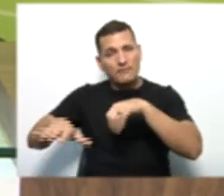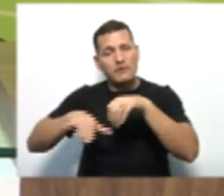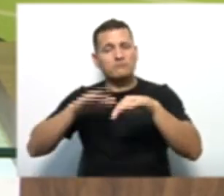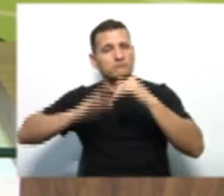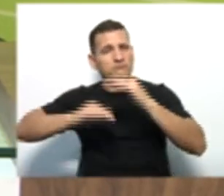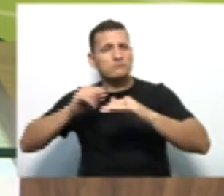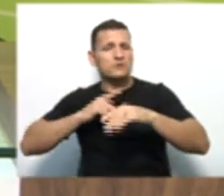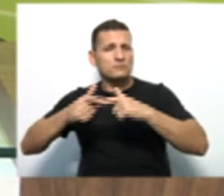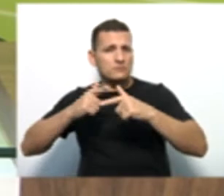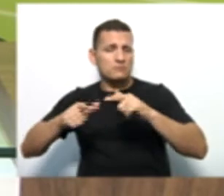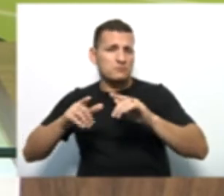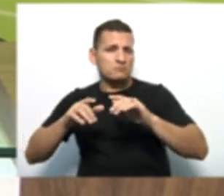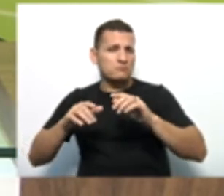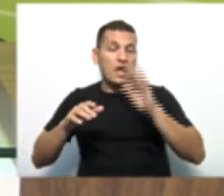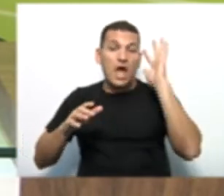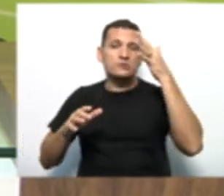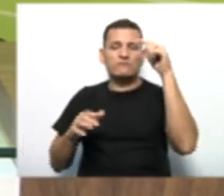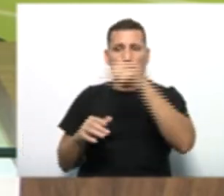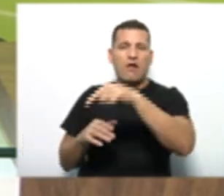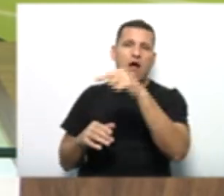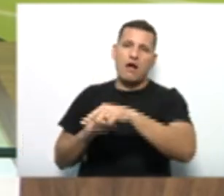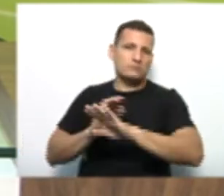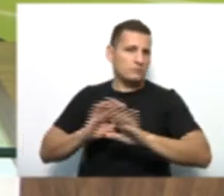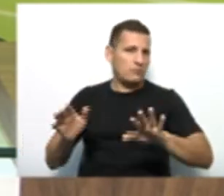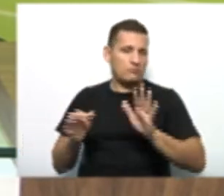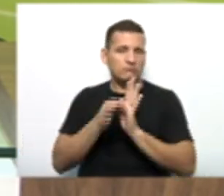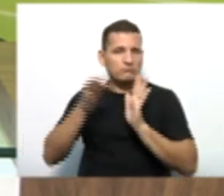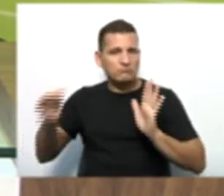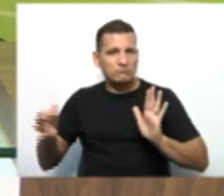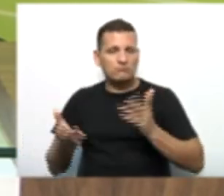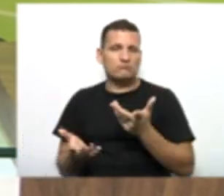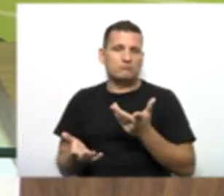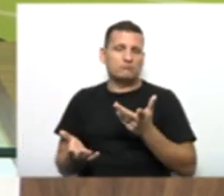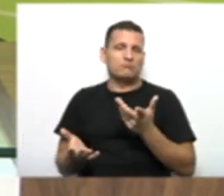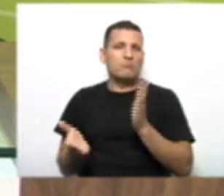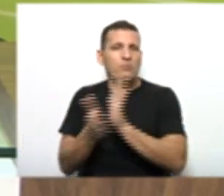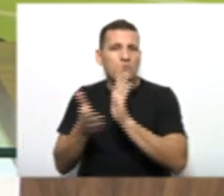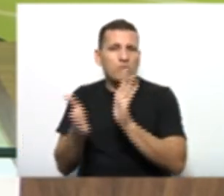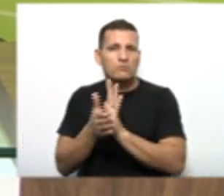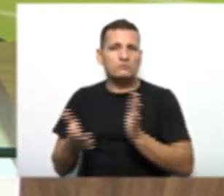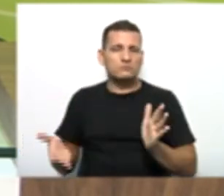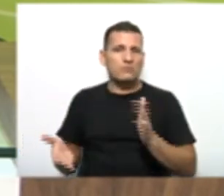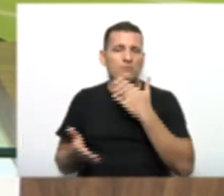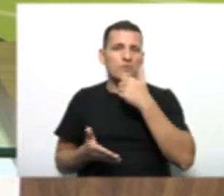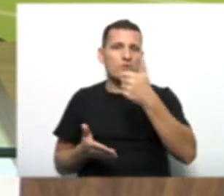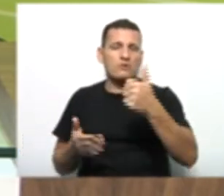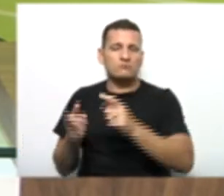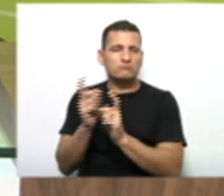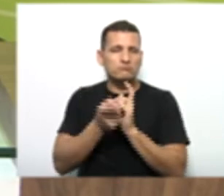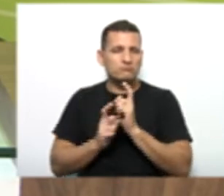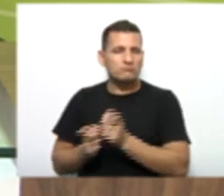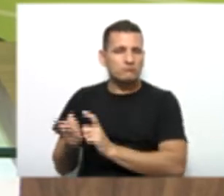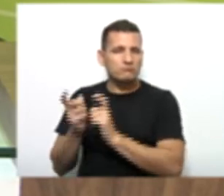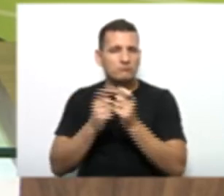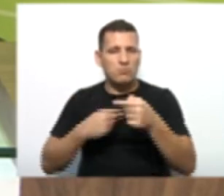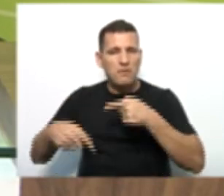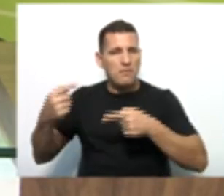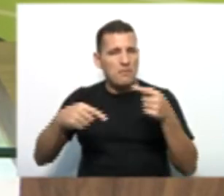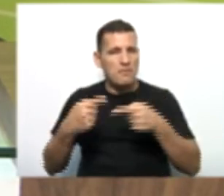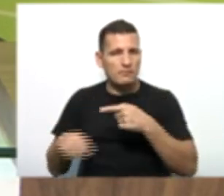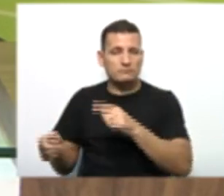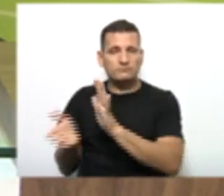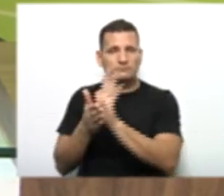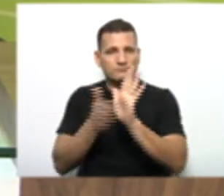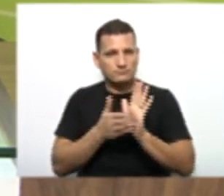isso internamente, né? Dando sugestões, buscando melhorias, discutindo e propondo com os